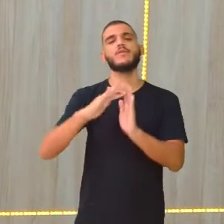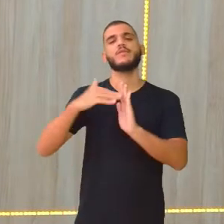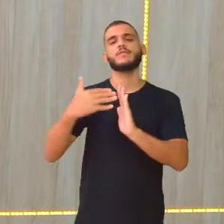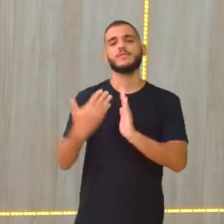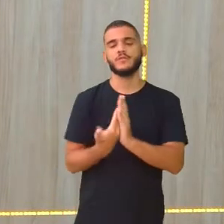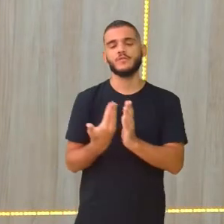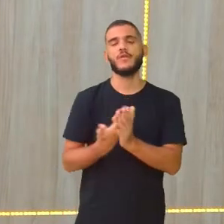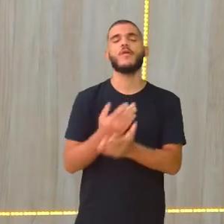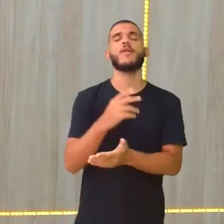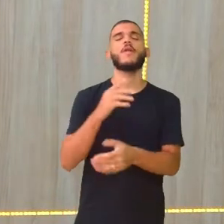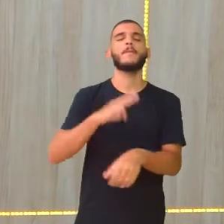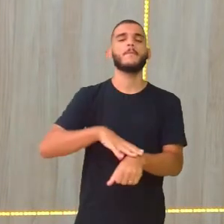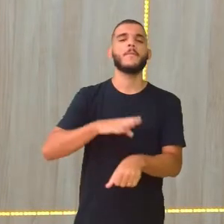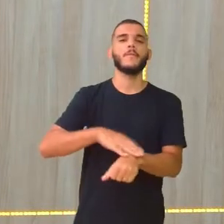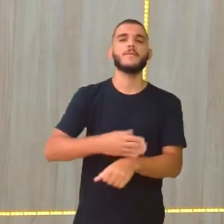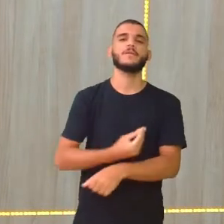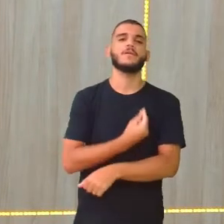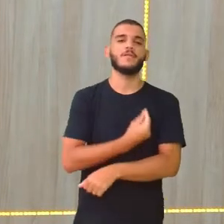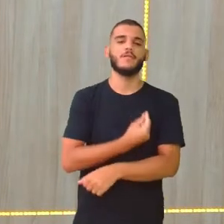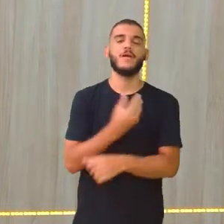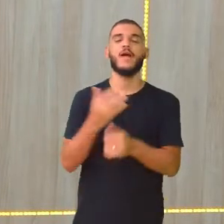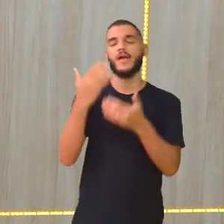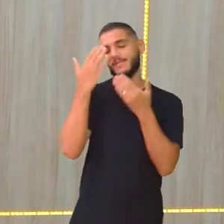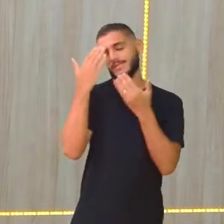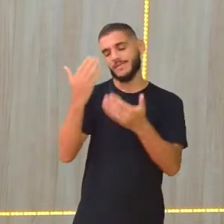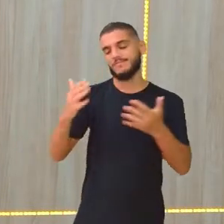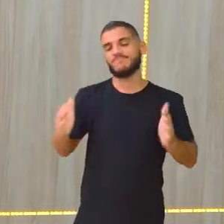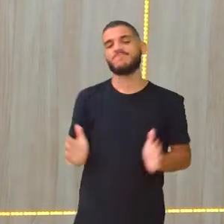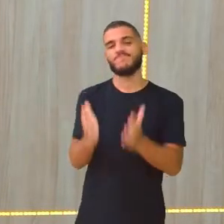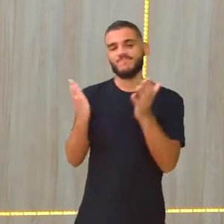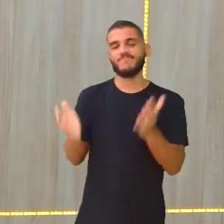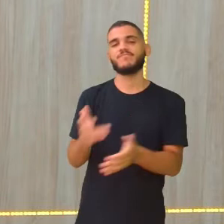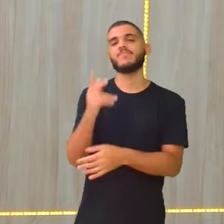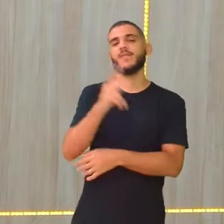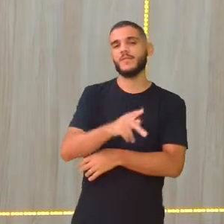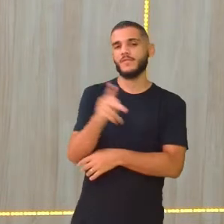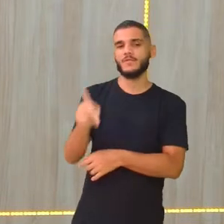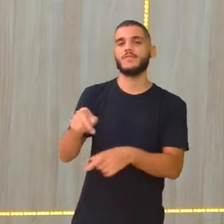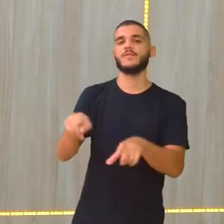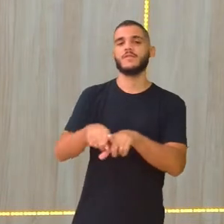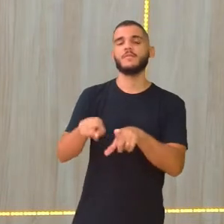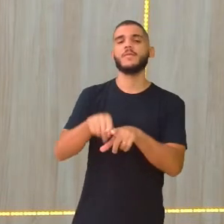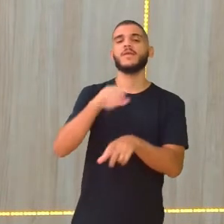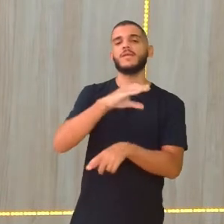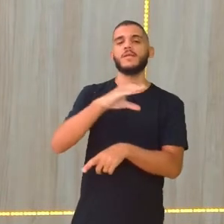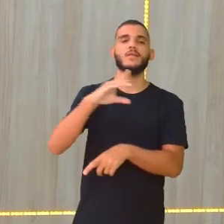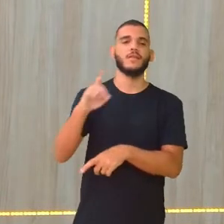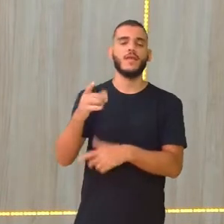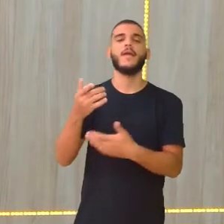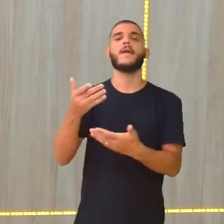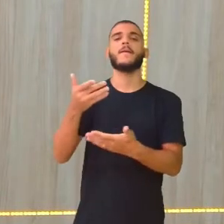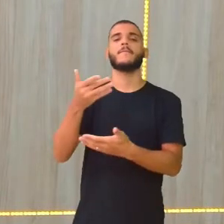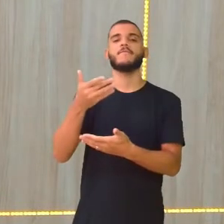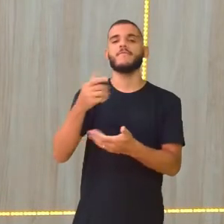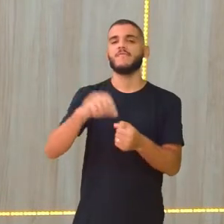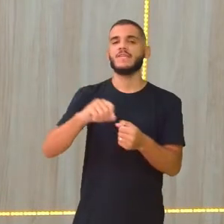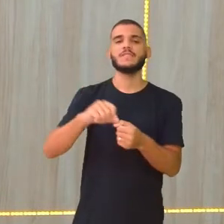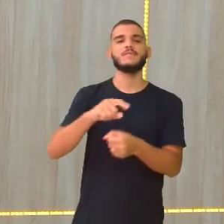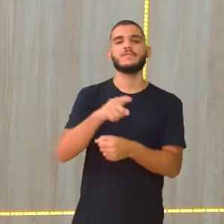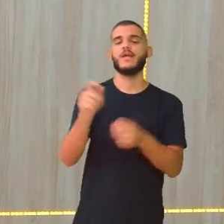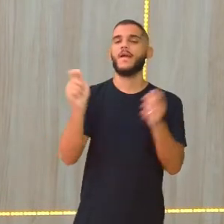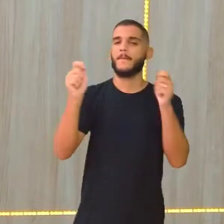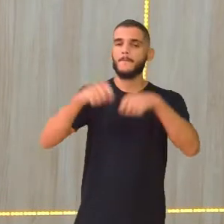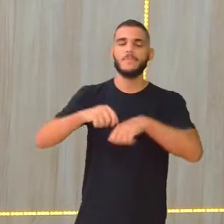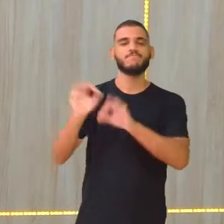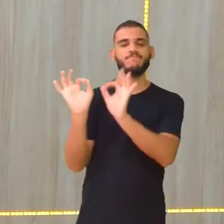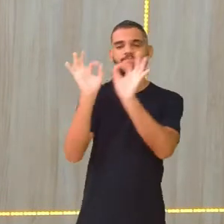ao vivo, agradecer aí o incentivo que os professores, que os coordenadores e gestores estão fazendo para que vocês possam assistir a nossa